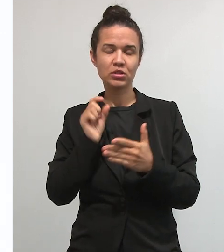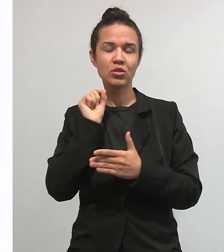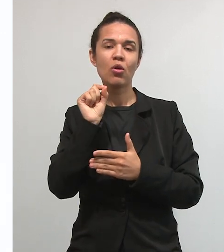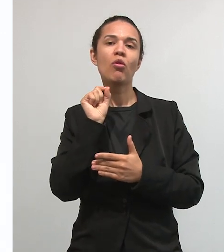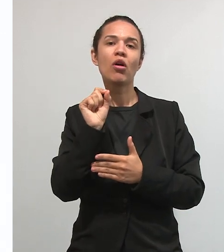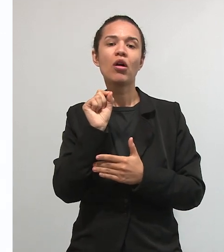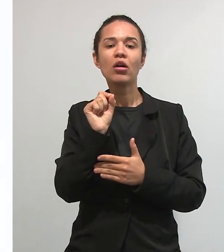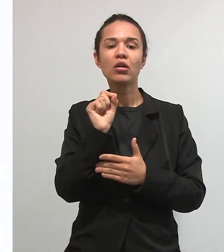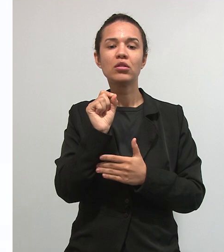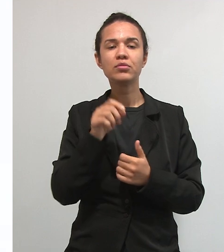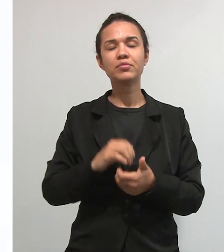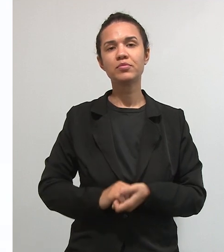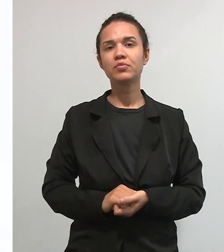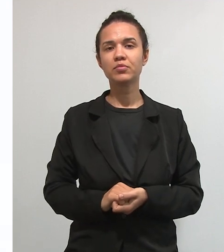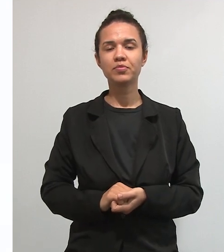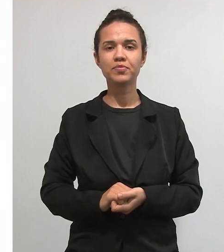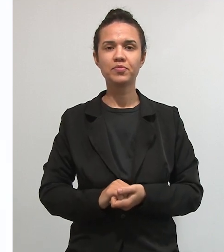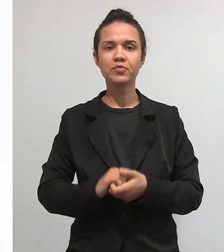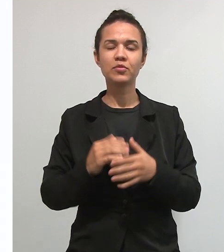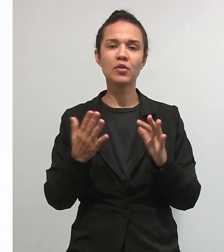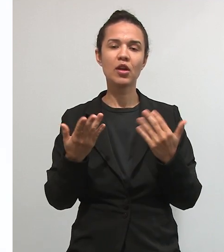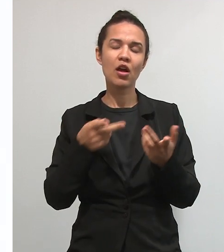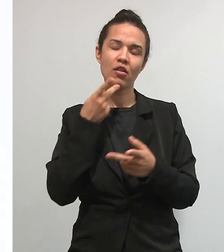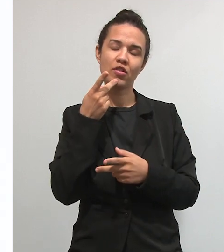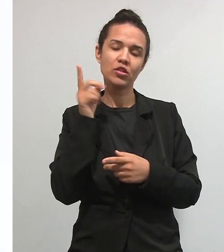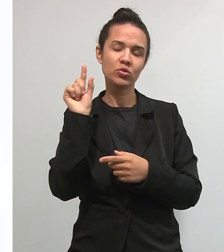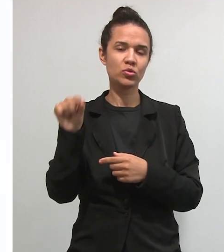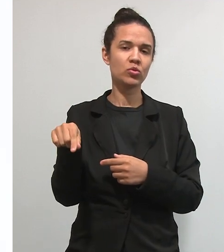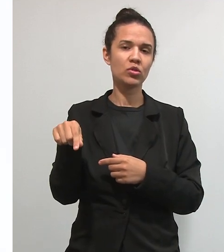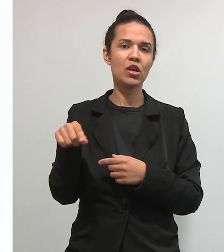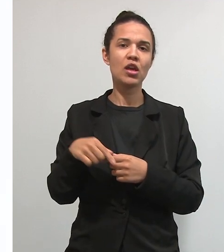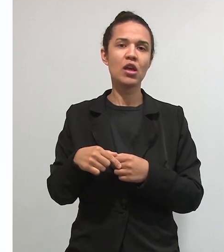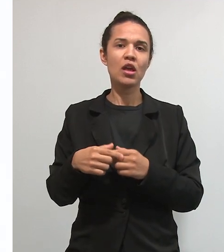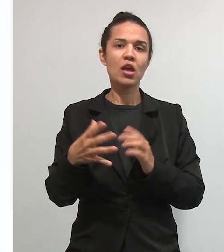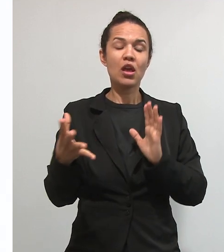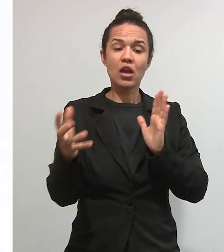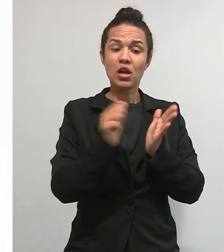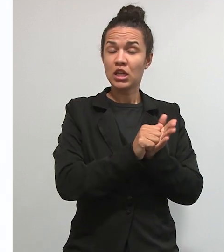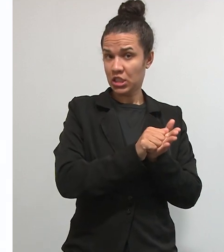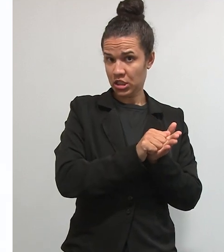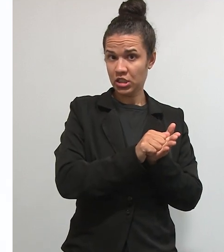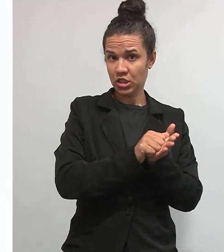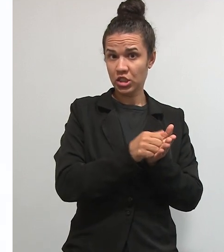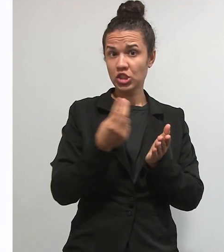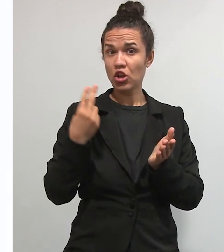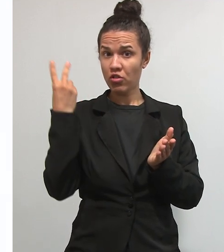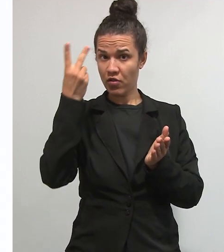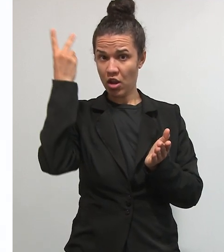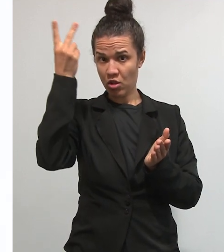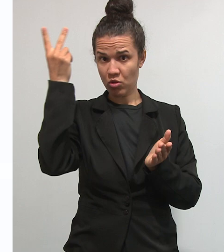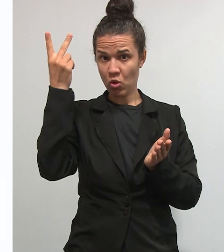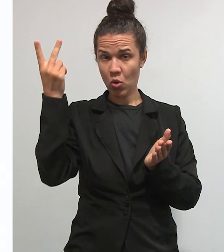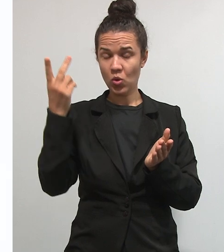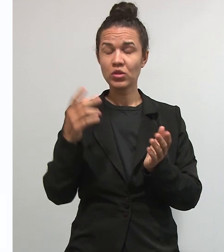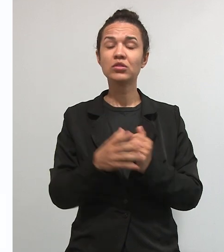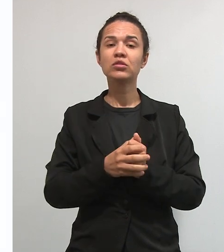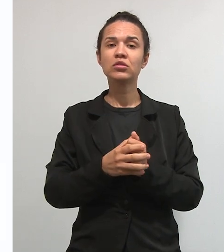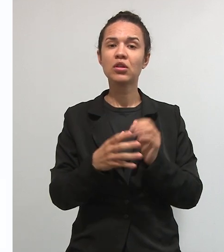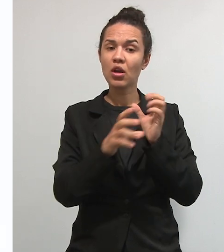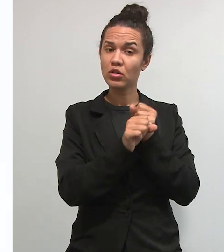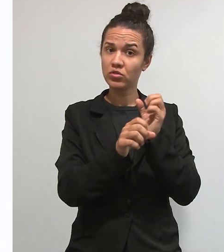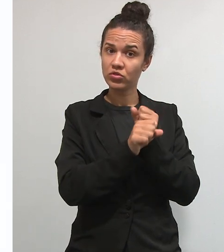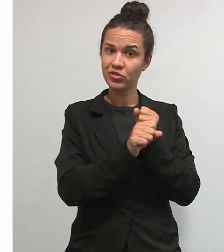Nada mais é, né? Ele apenas nos diz que os valores devem ser registrados pela contabilidade. Eles devem